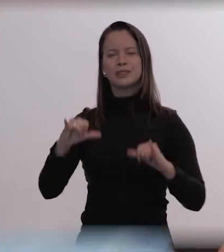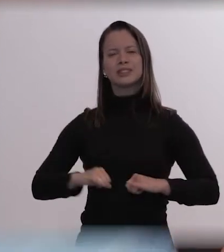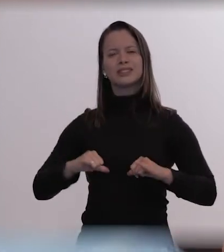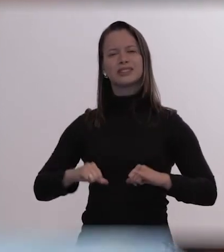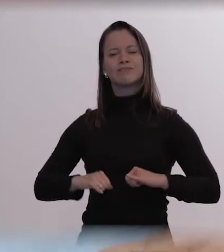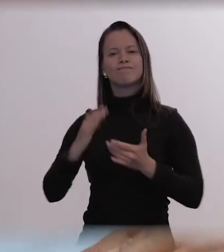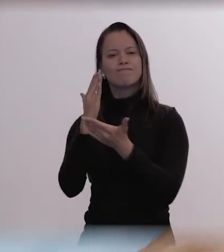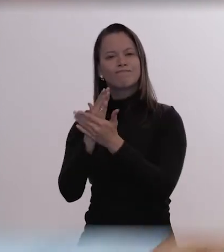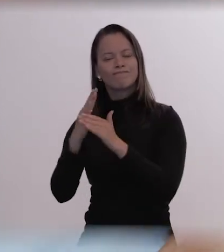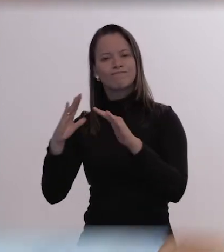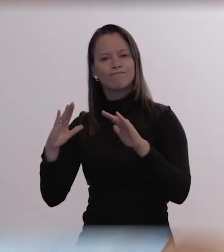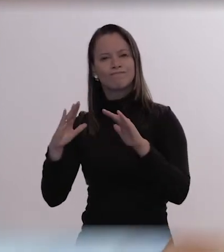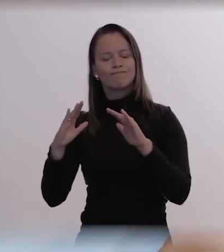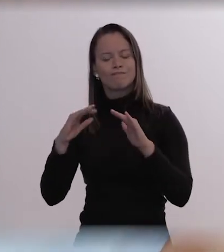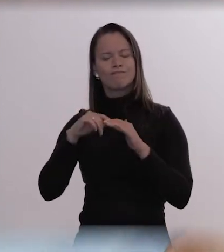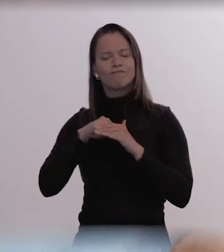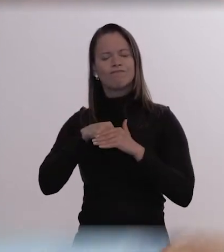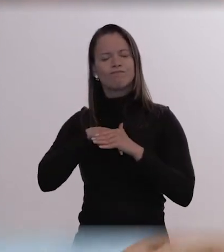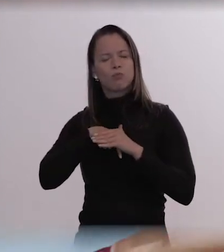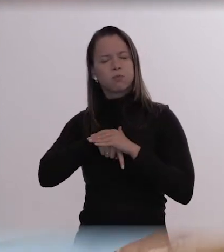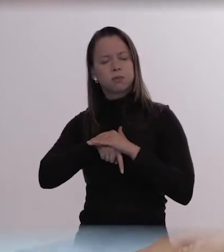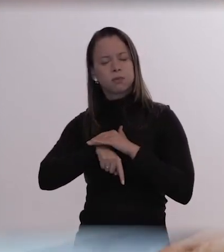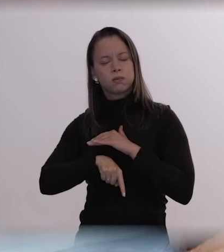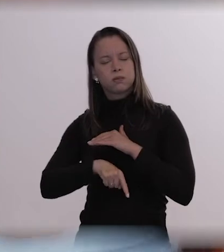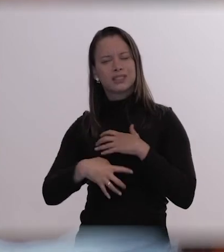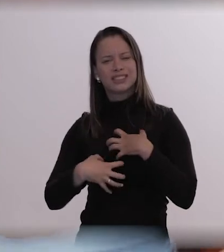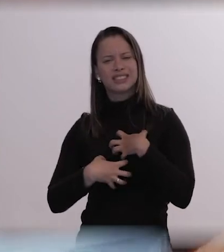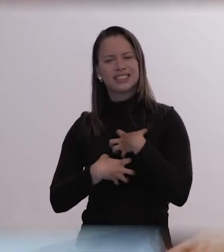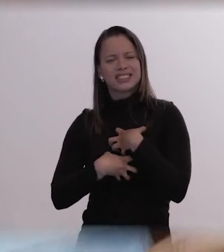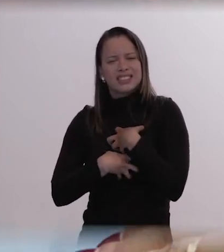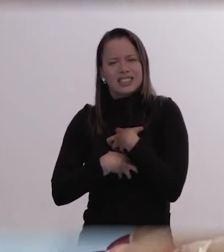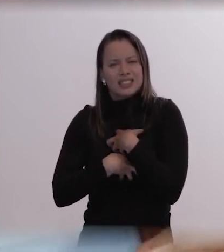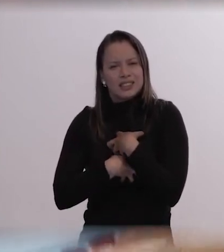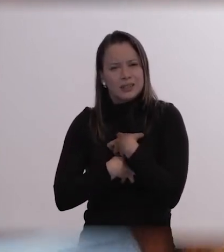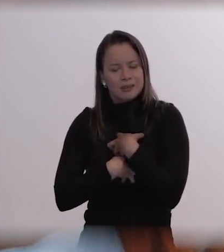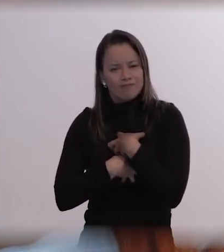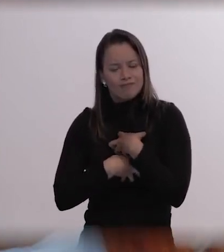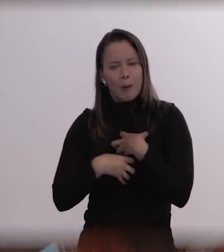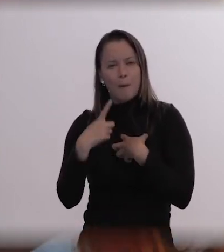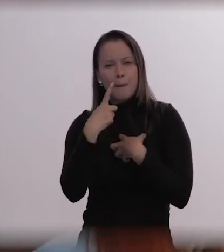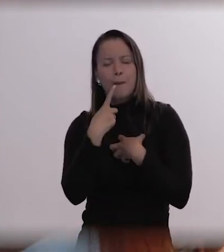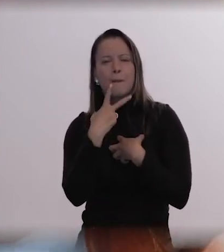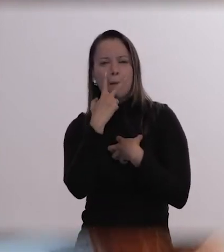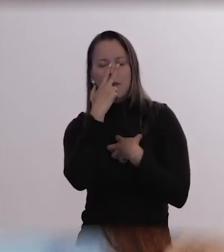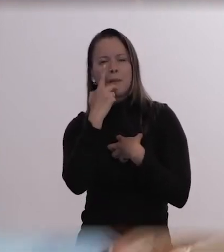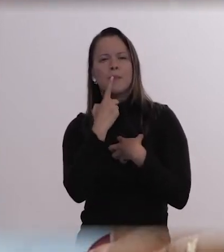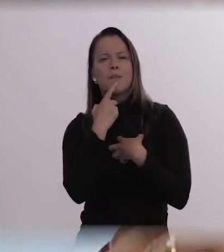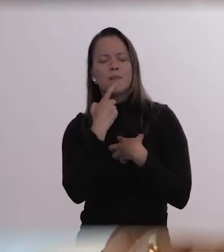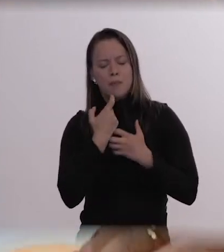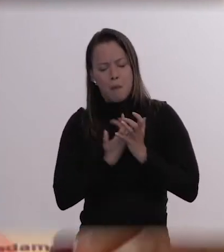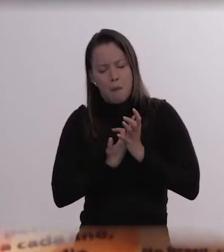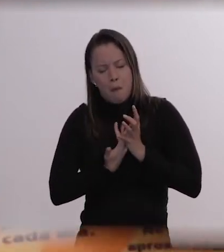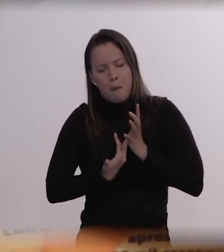dor. Porque é uma dor profunda, é uma dor que sangra,